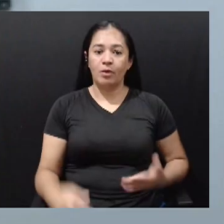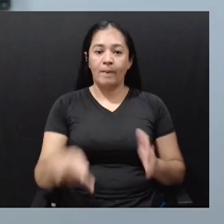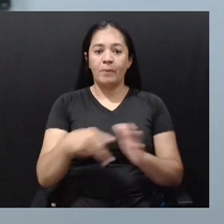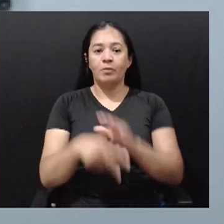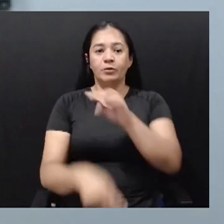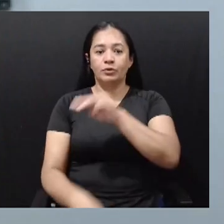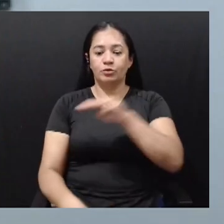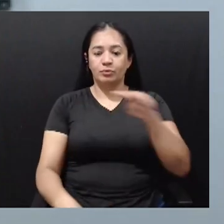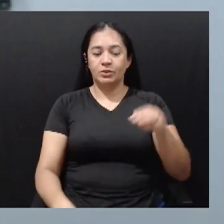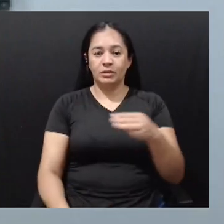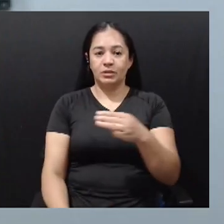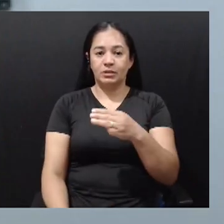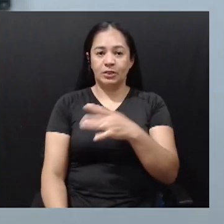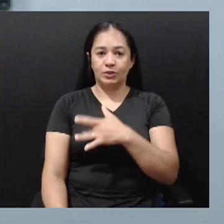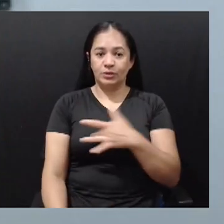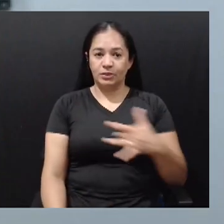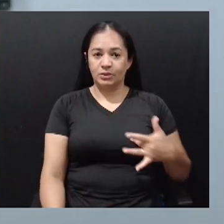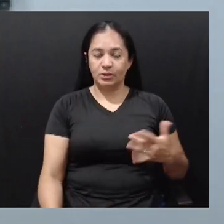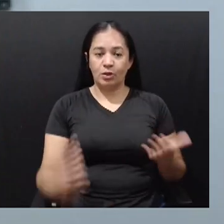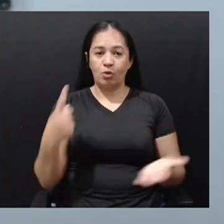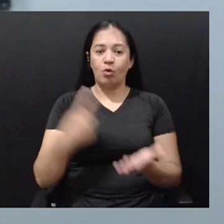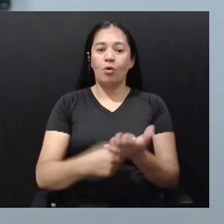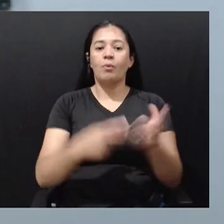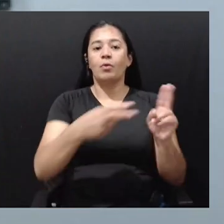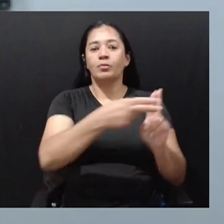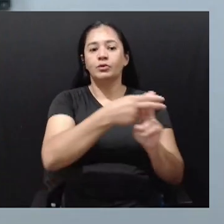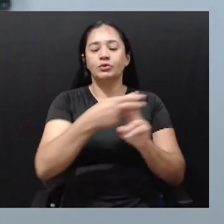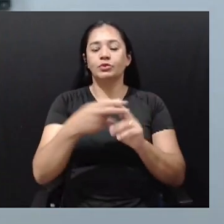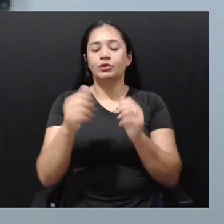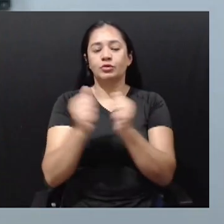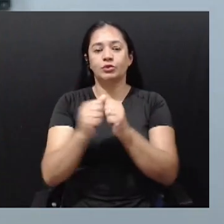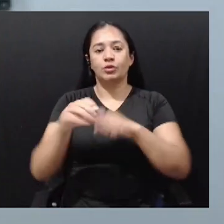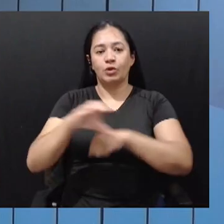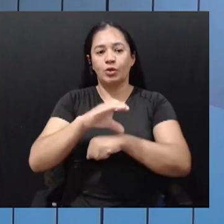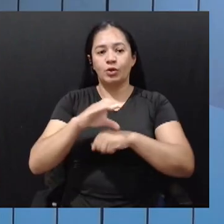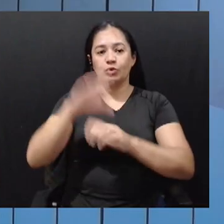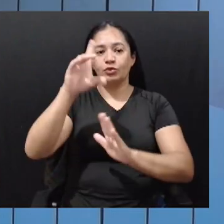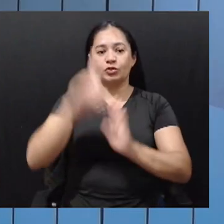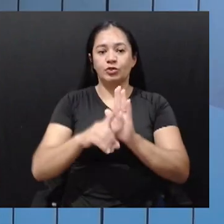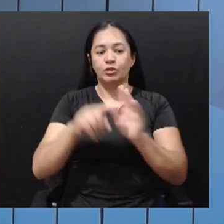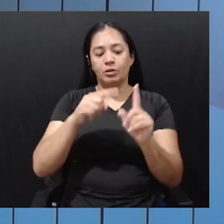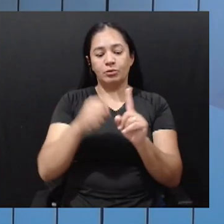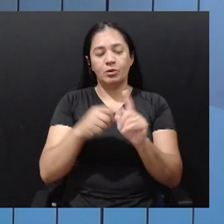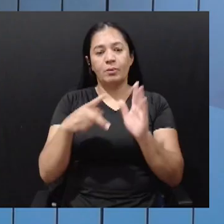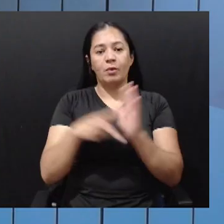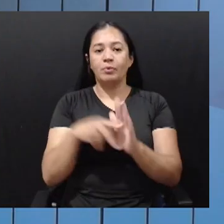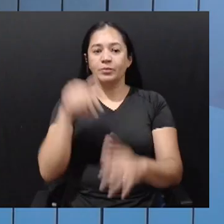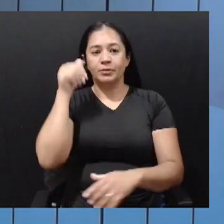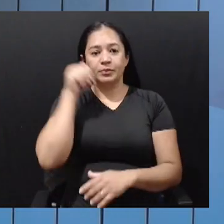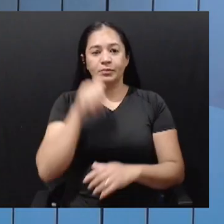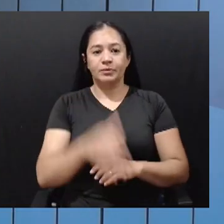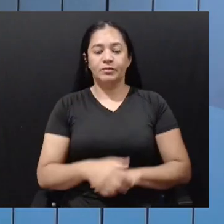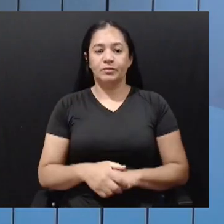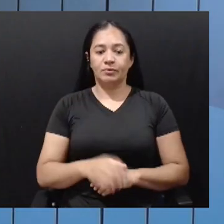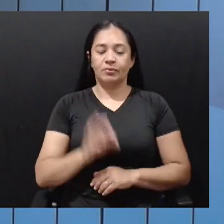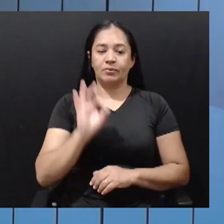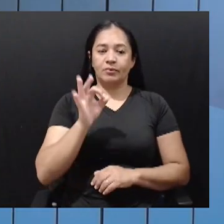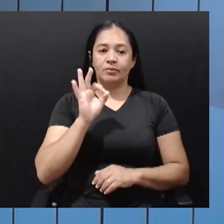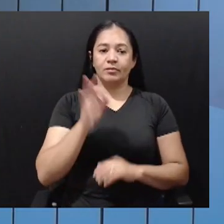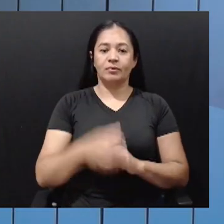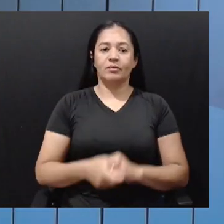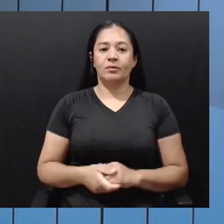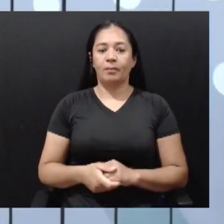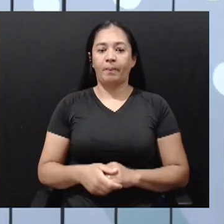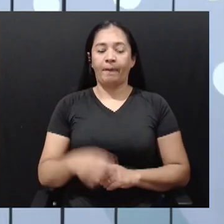do SUS, da nossa Constituição, com os direitos reprodutivos da mulher. Exatamente, Leonardo. Então, para a gente iniciar, né,